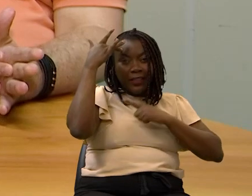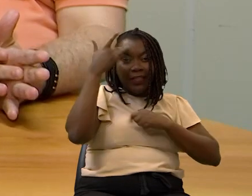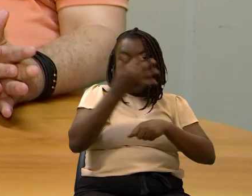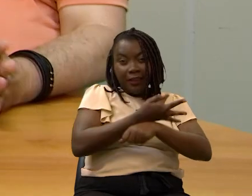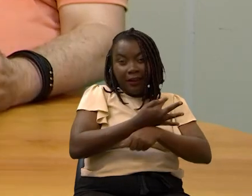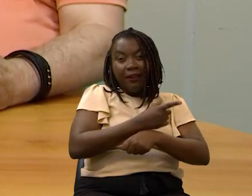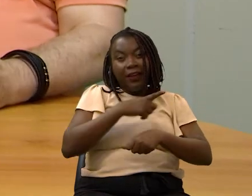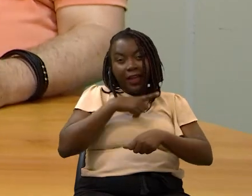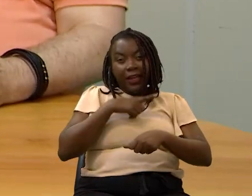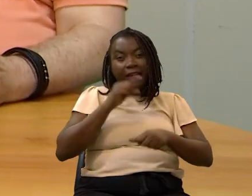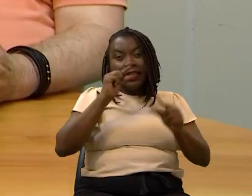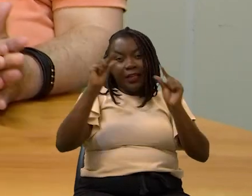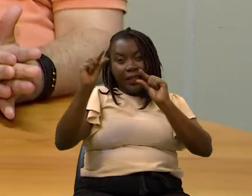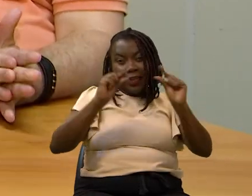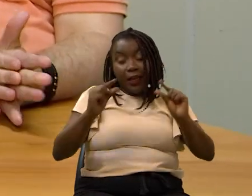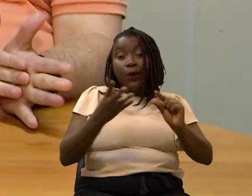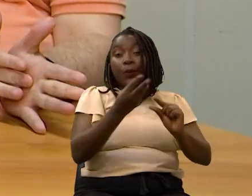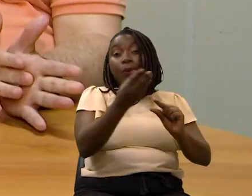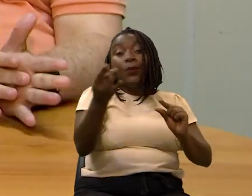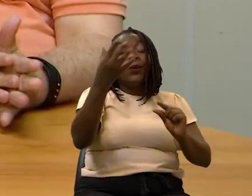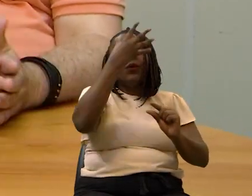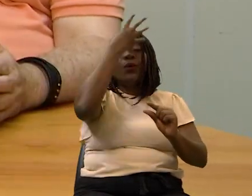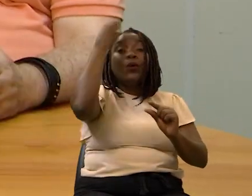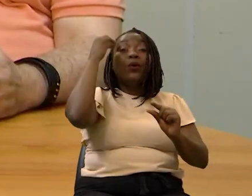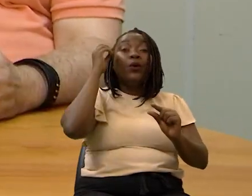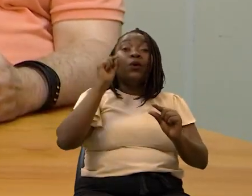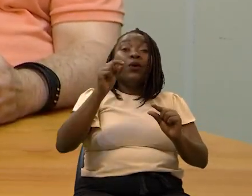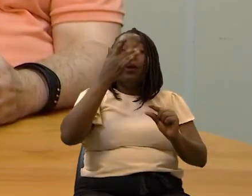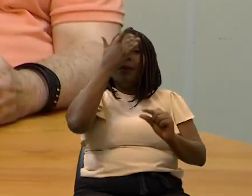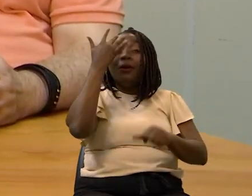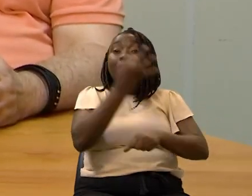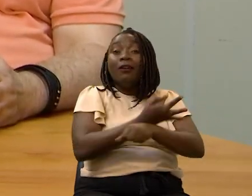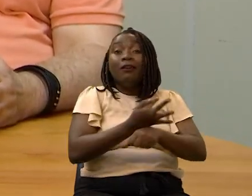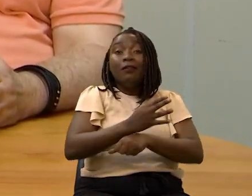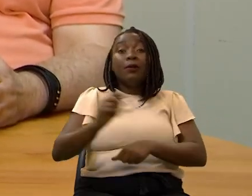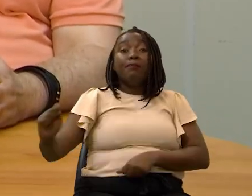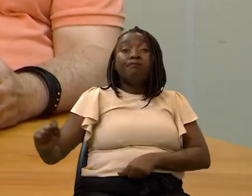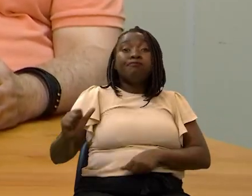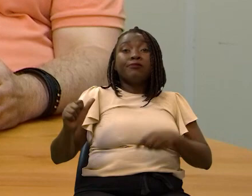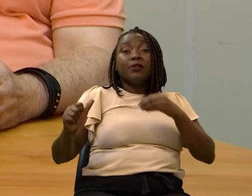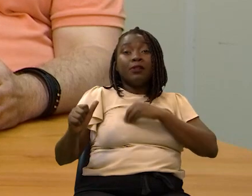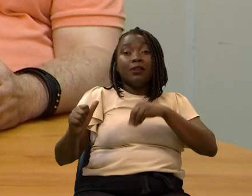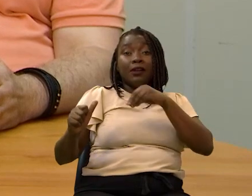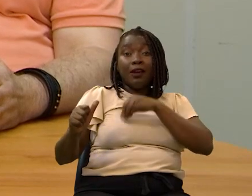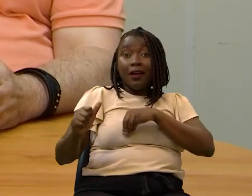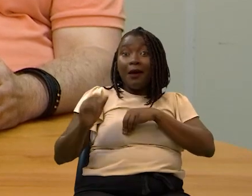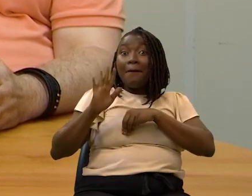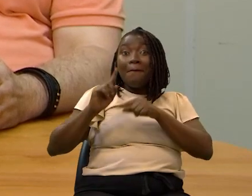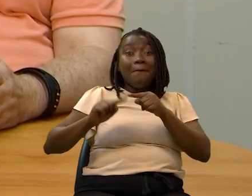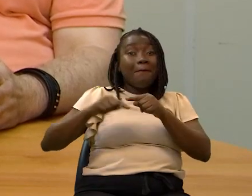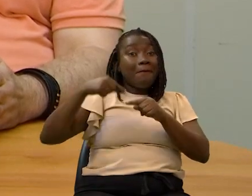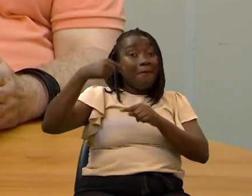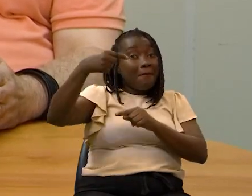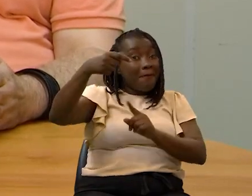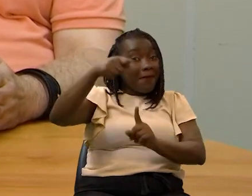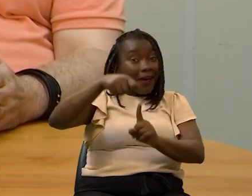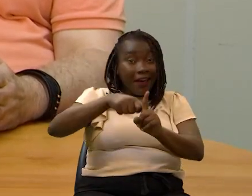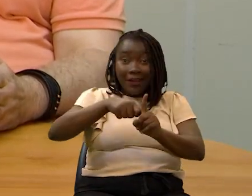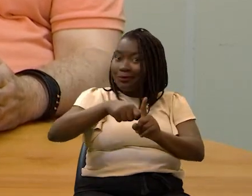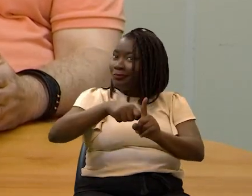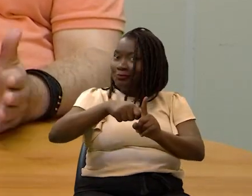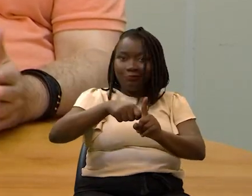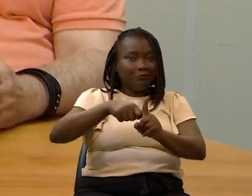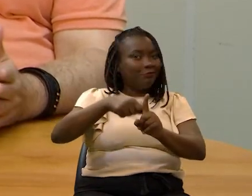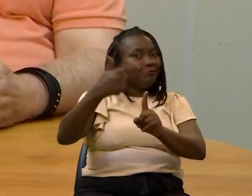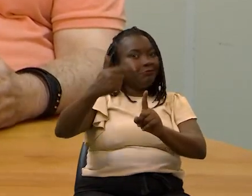pessoal tá de férias, também tem um detalhe que muita gente esquece, que a pessoa está de férias, ela recebe aquele dinheiro. Sim. Mas no